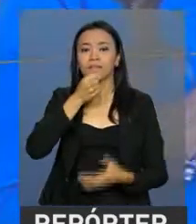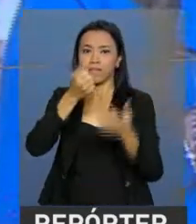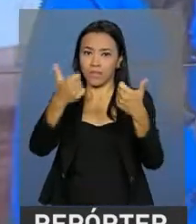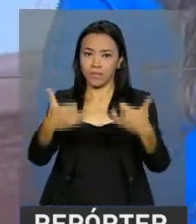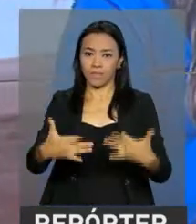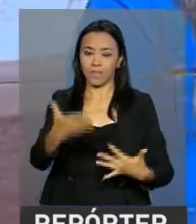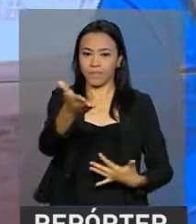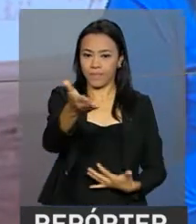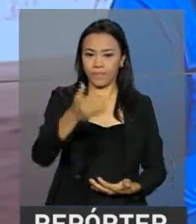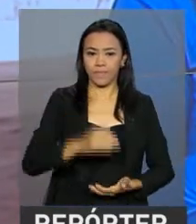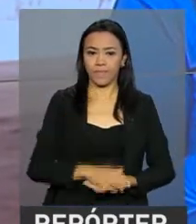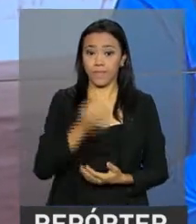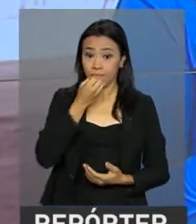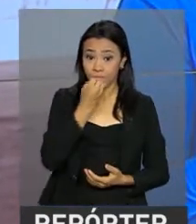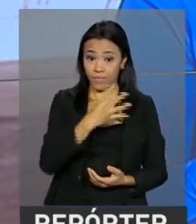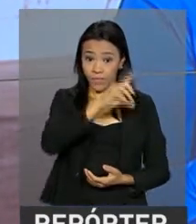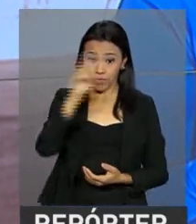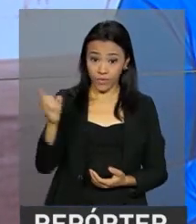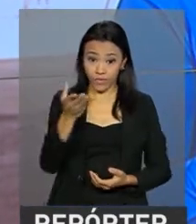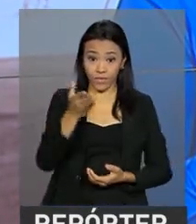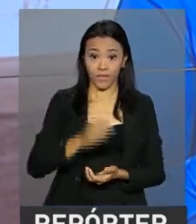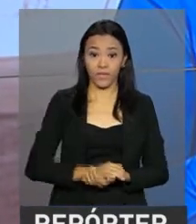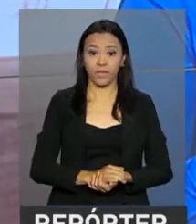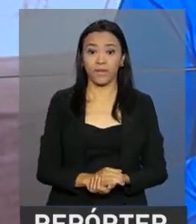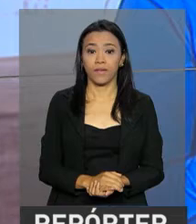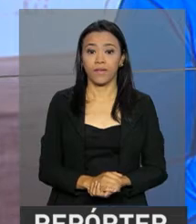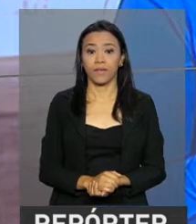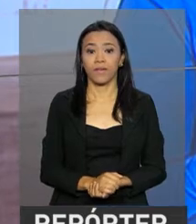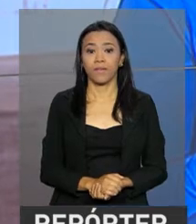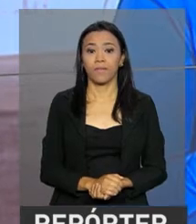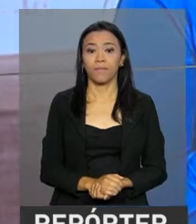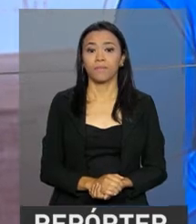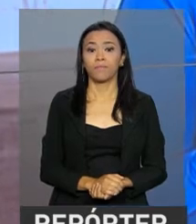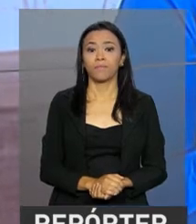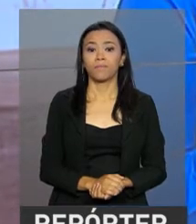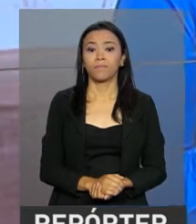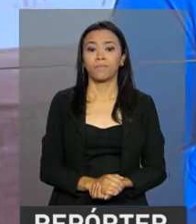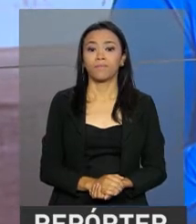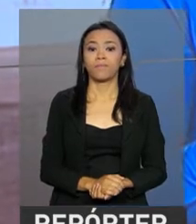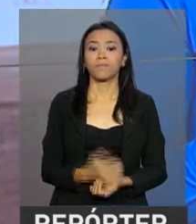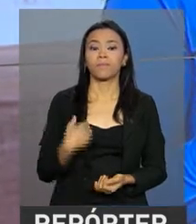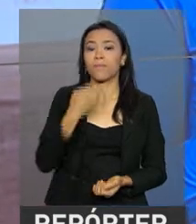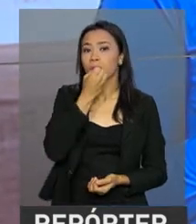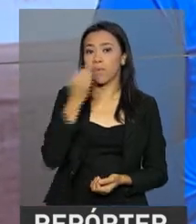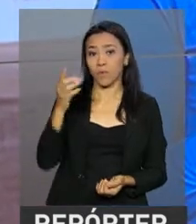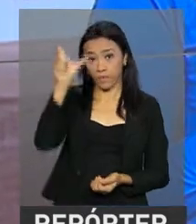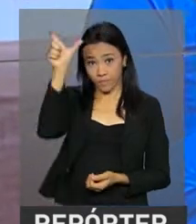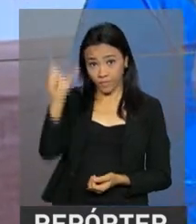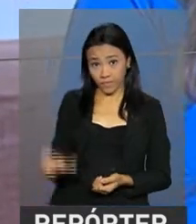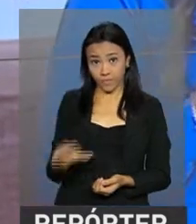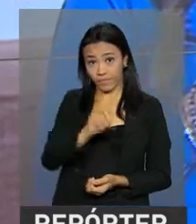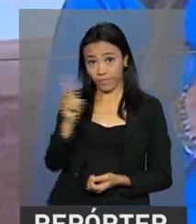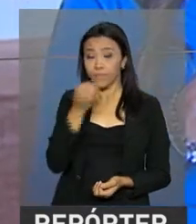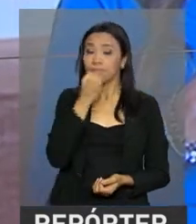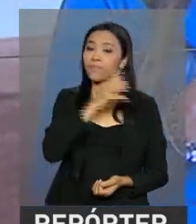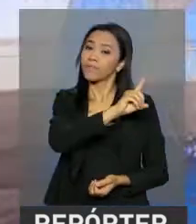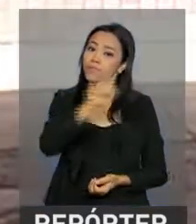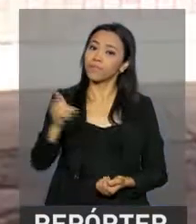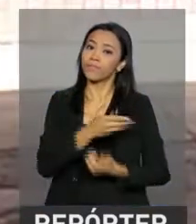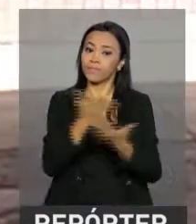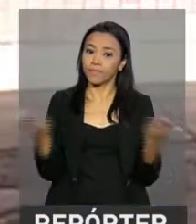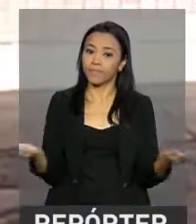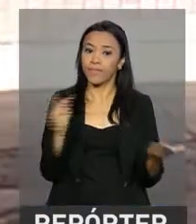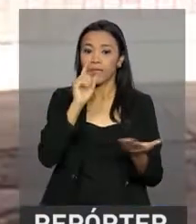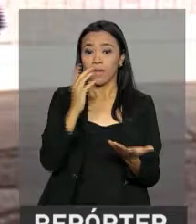da educação e gabriela bom dia para você um bom dia renata o bom dia a todos olha a